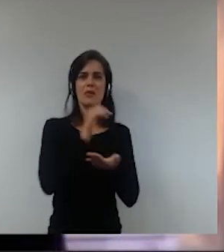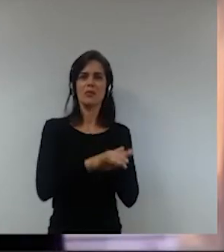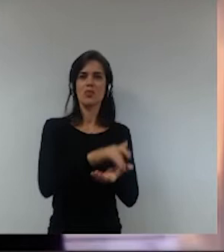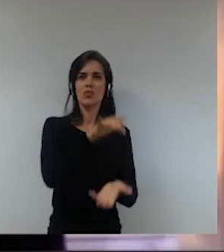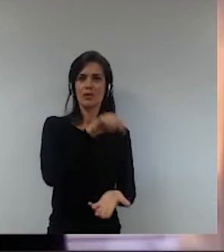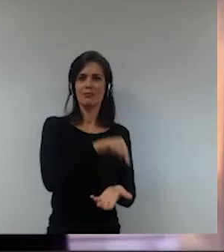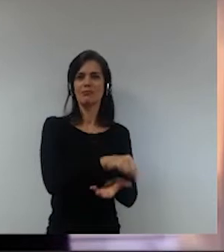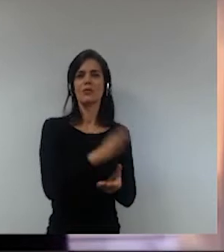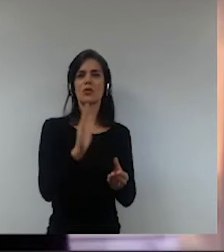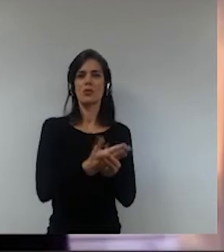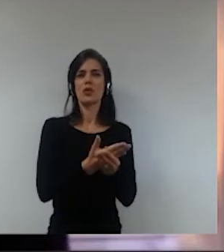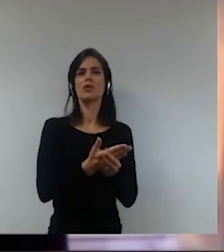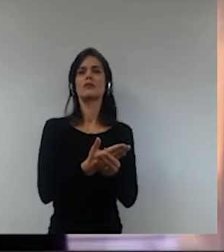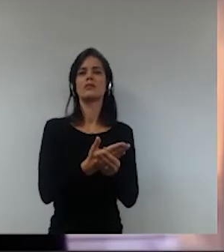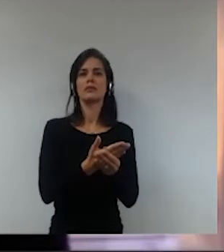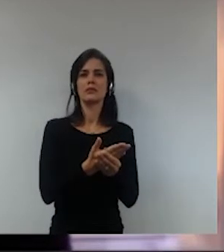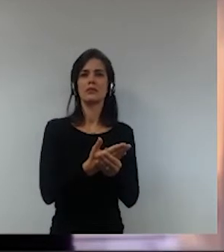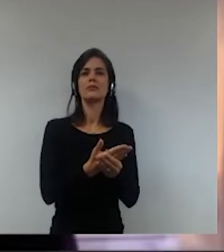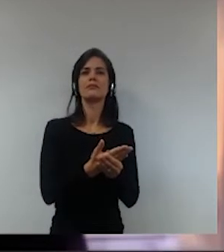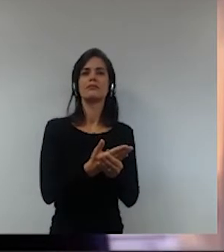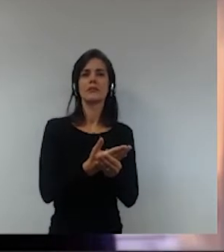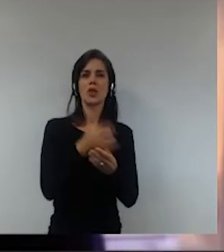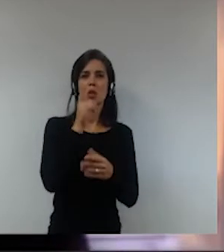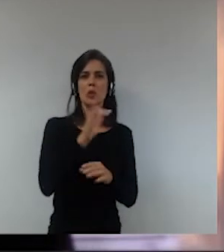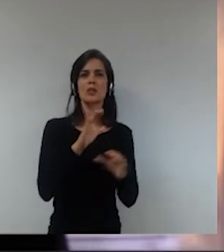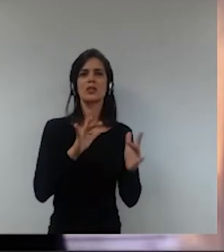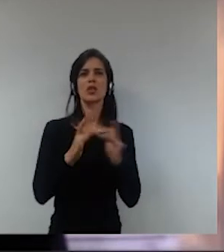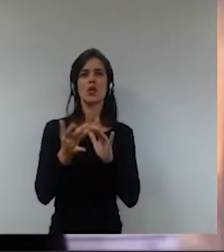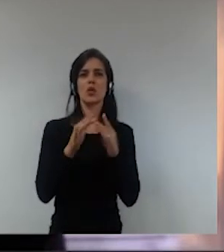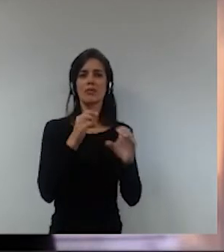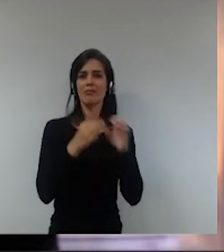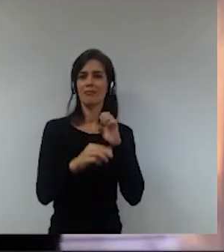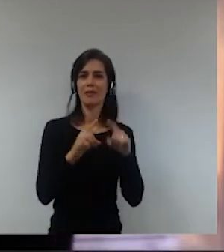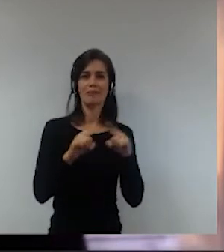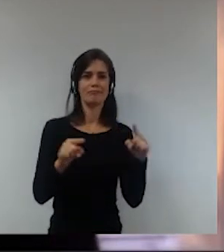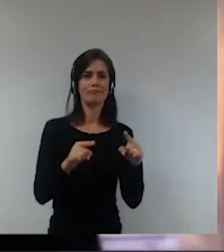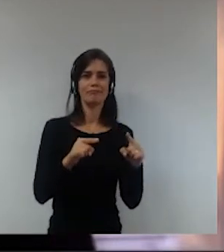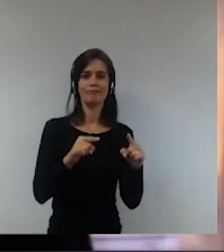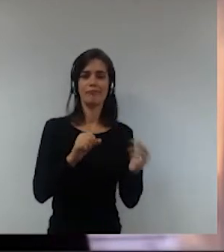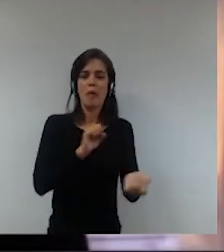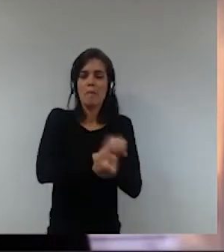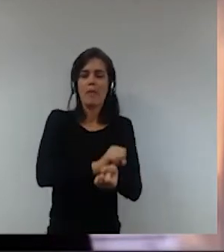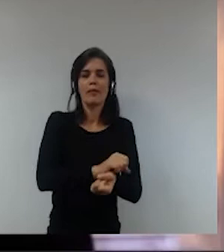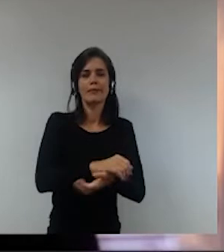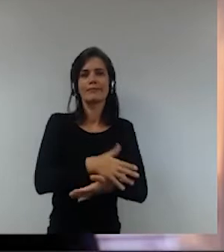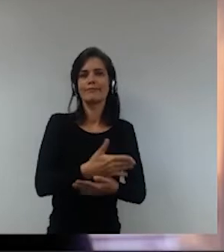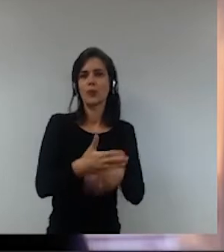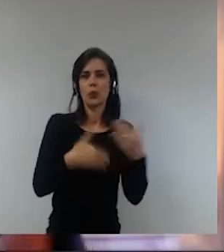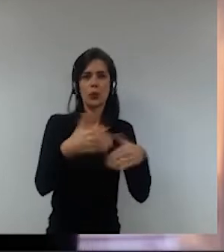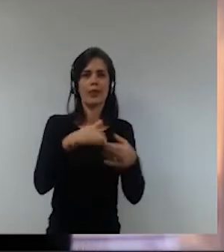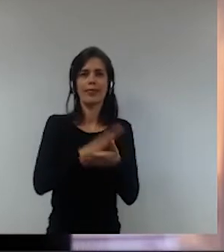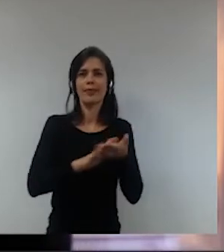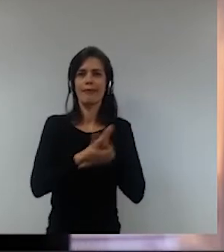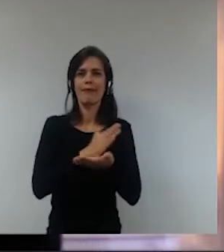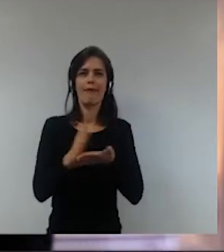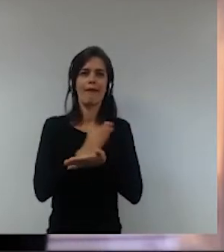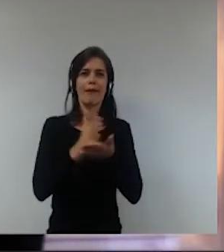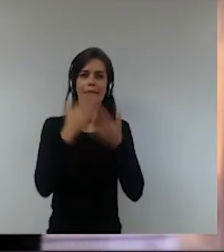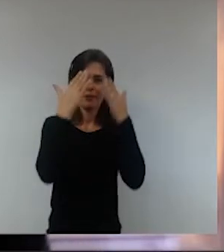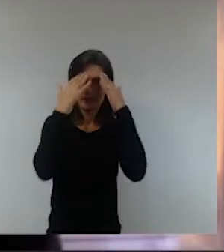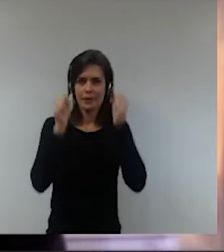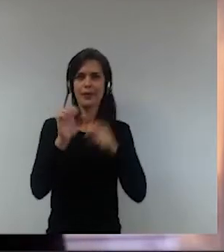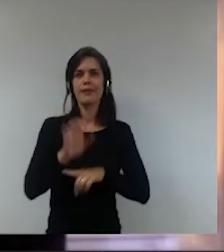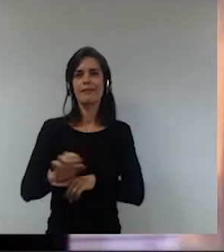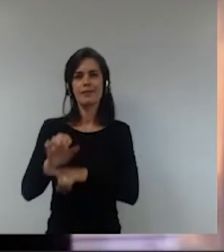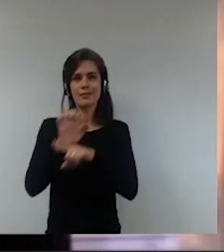comunicação processual pelo meio eletrônico. Isso até hoje não andou, de 2016 para cá. Alguns tribunais